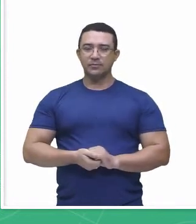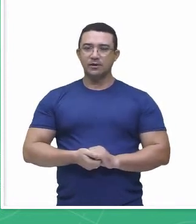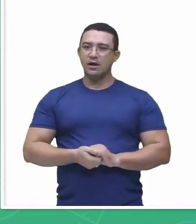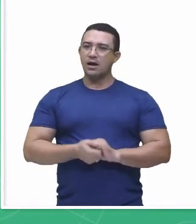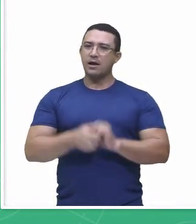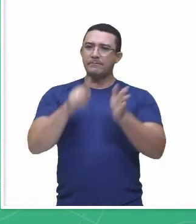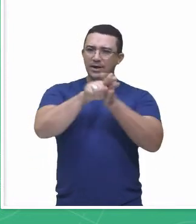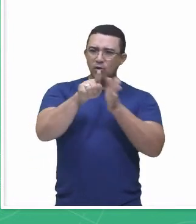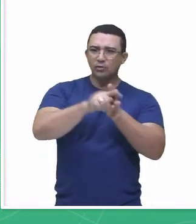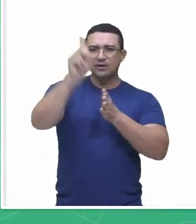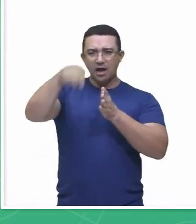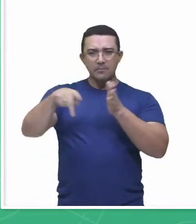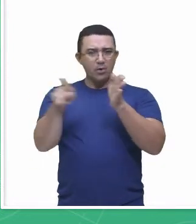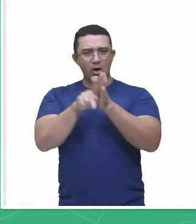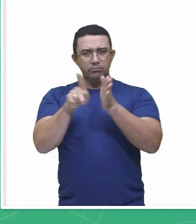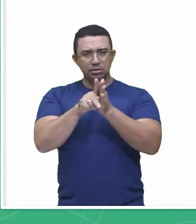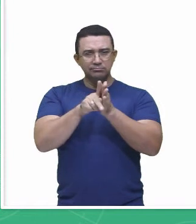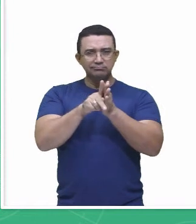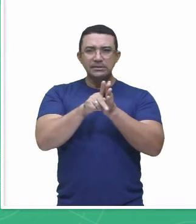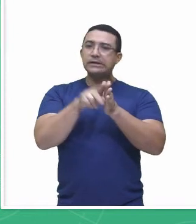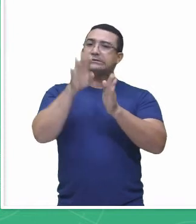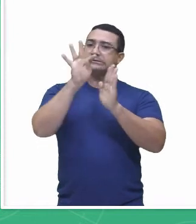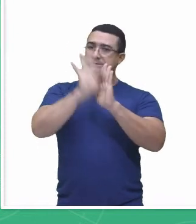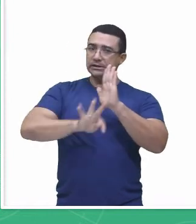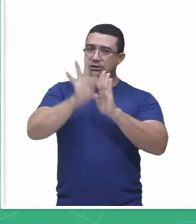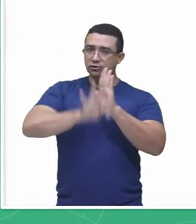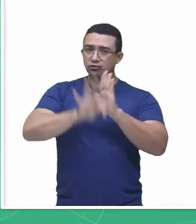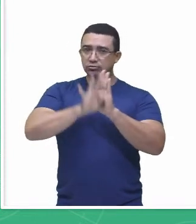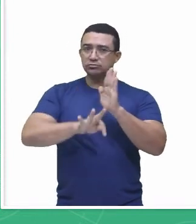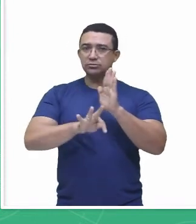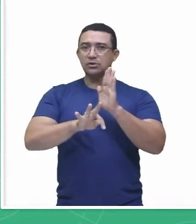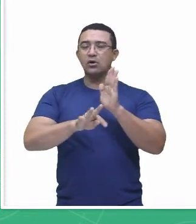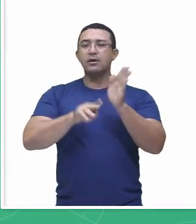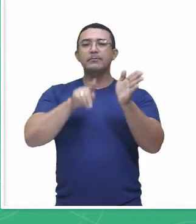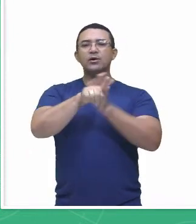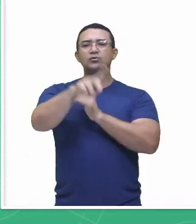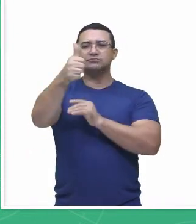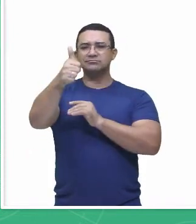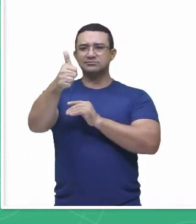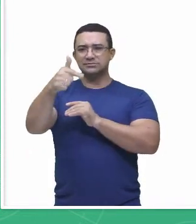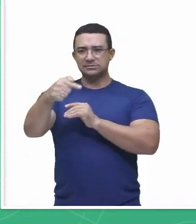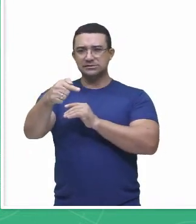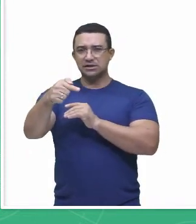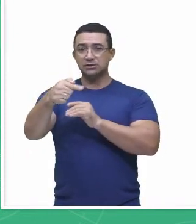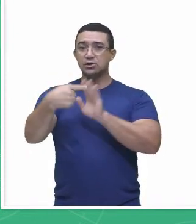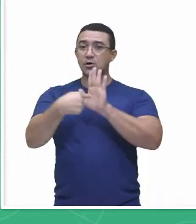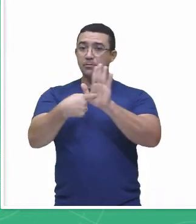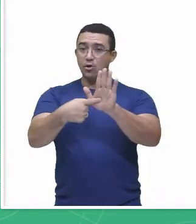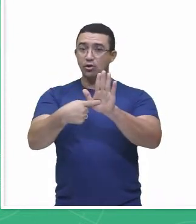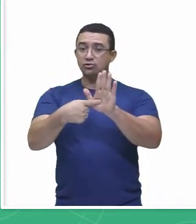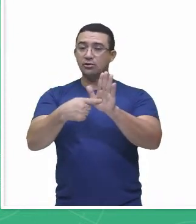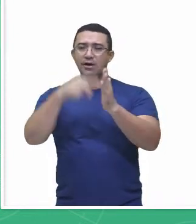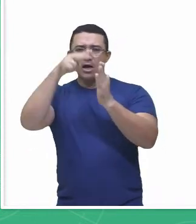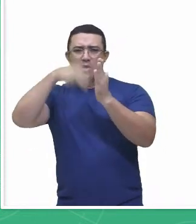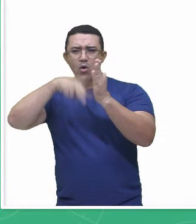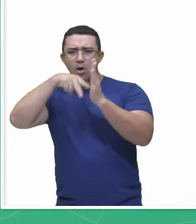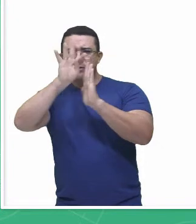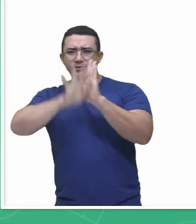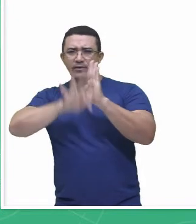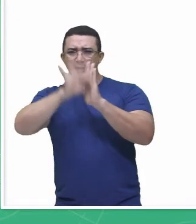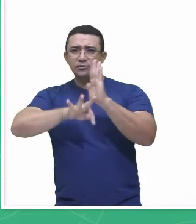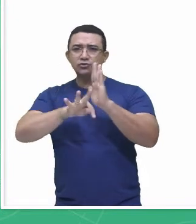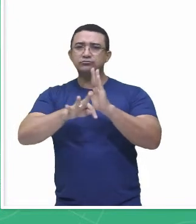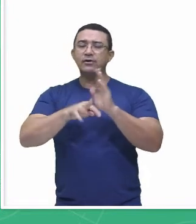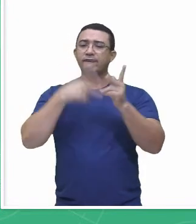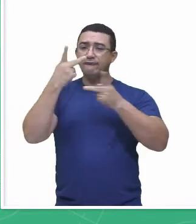baseadas em texto, tá bom? Então essa nossa primeira questão aí, a questão 17, traz um breve texto, um breve diálogo que diz o